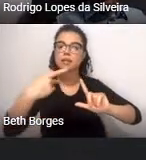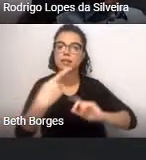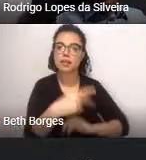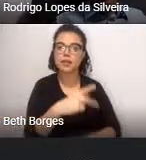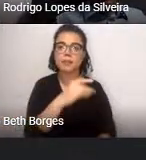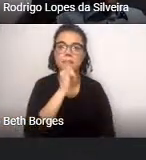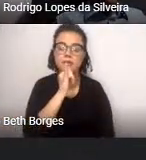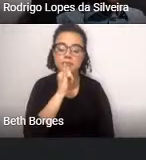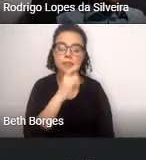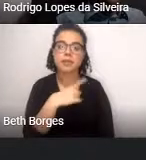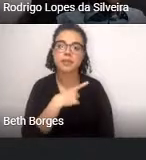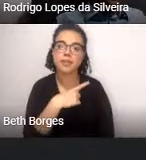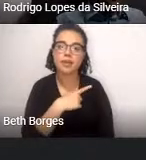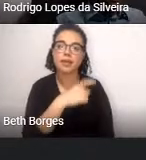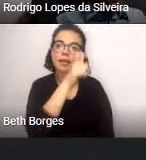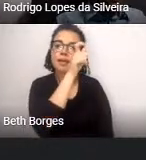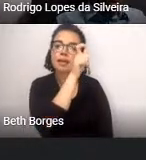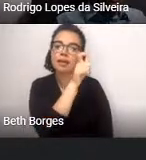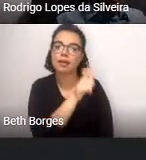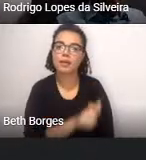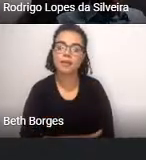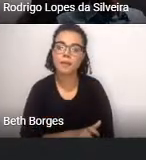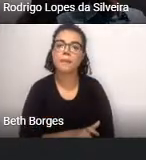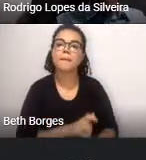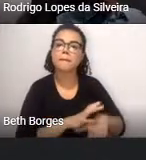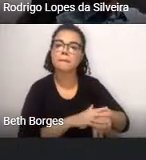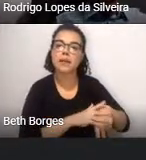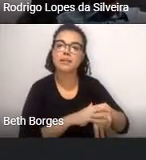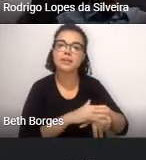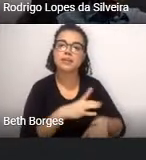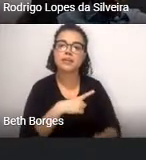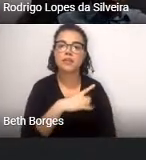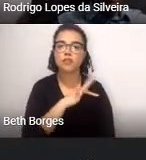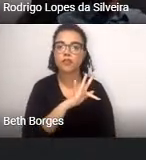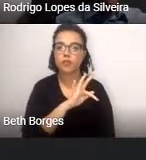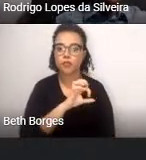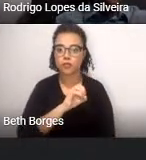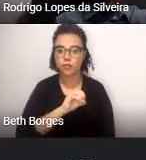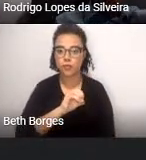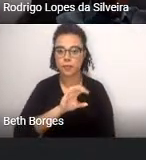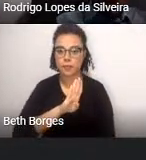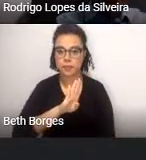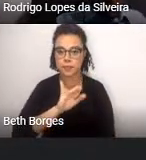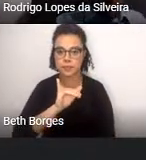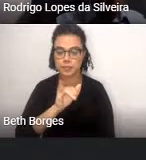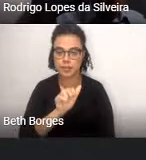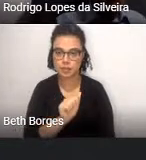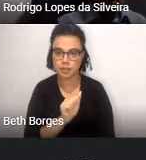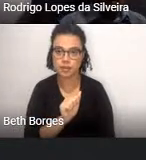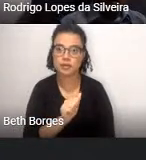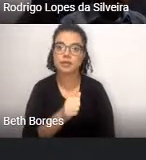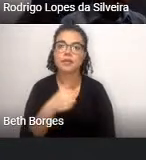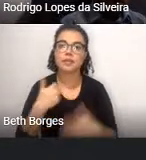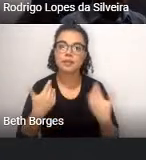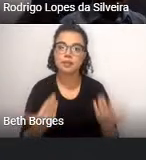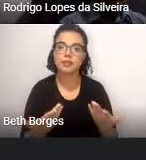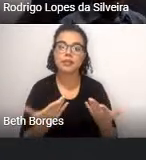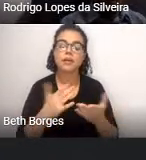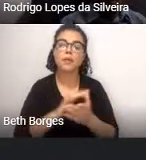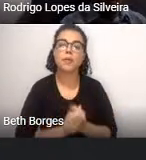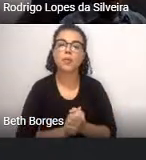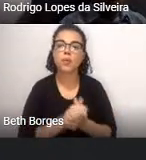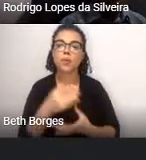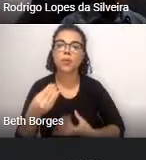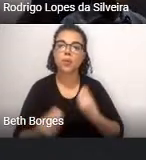fobia. A pessoa vem me procurar para fazer um tratamento com montanha-russa. Ela vai para Orlando e quer andar de montanha-russa em Orlando. Infelizmente,